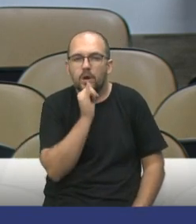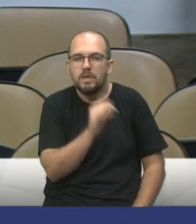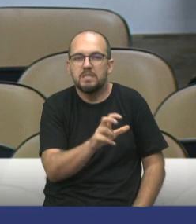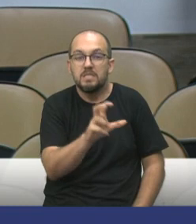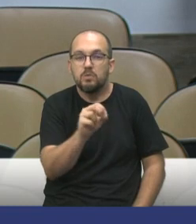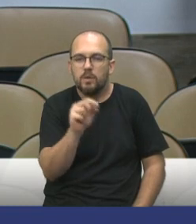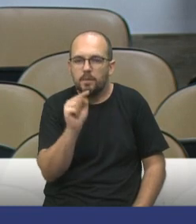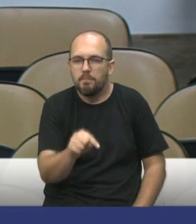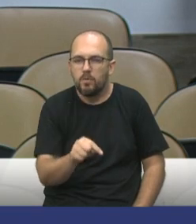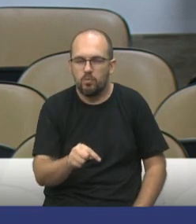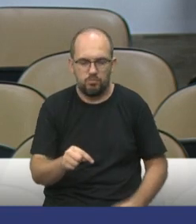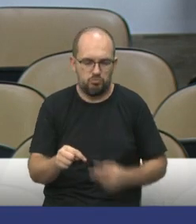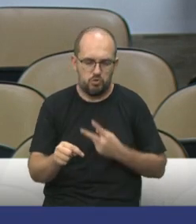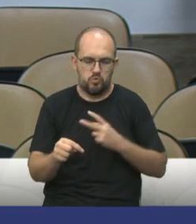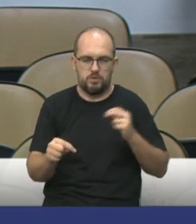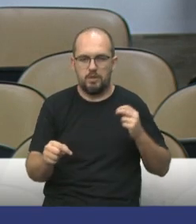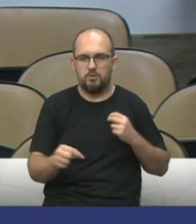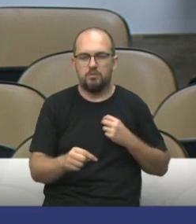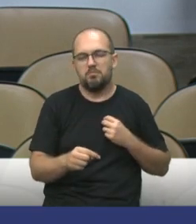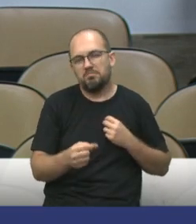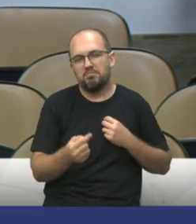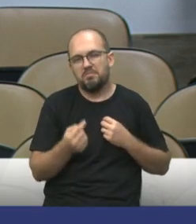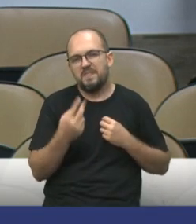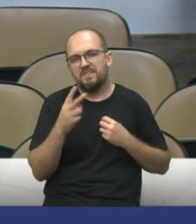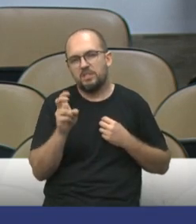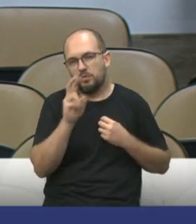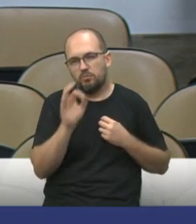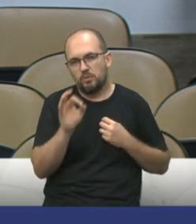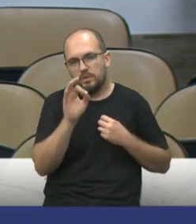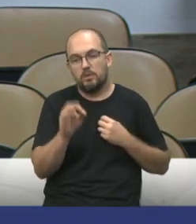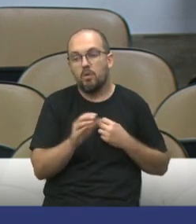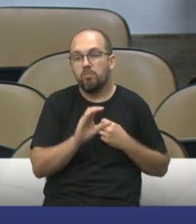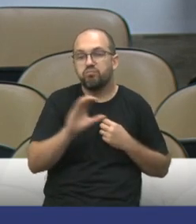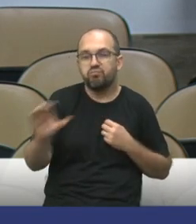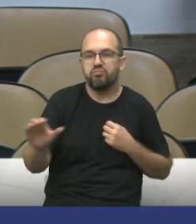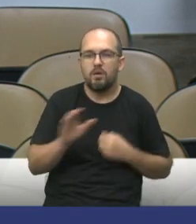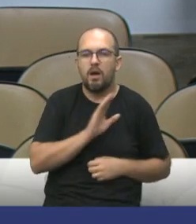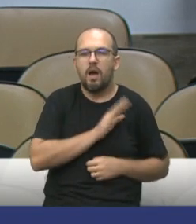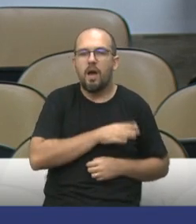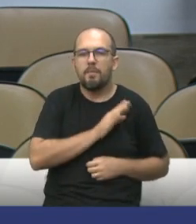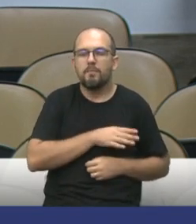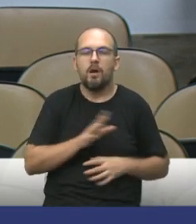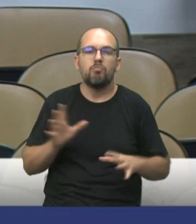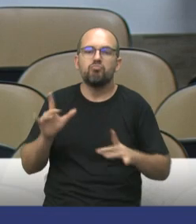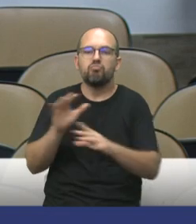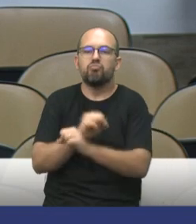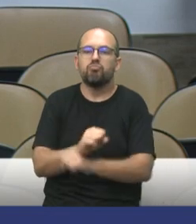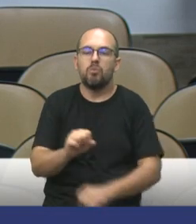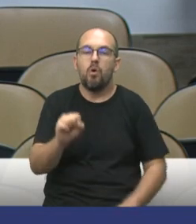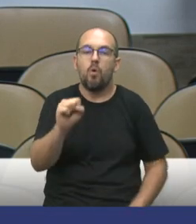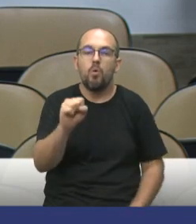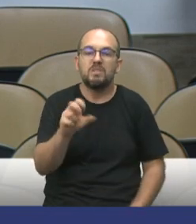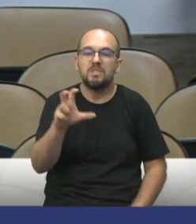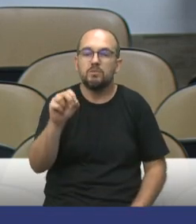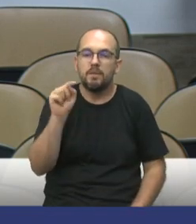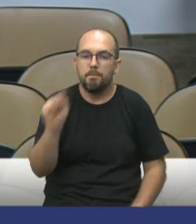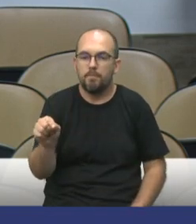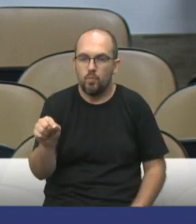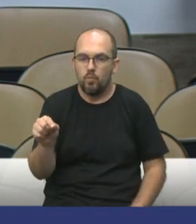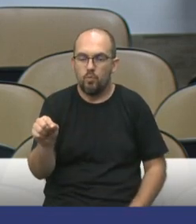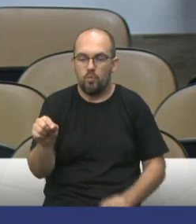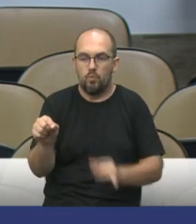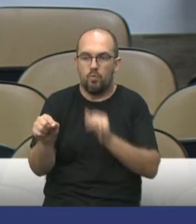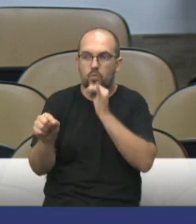de 200, quer dizer, 25%, a MAI vai receber 850 mil. E o ano que vem, esse